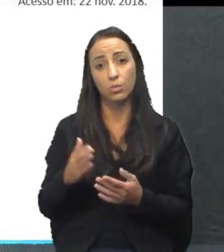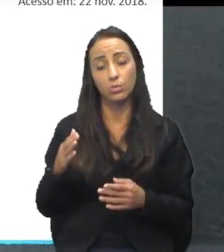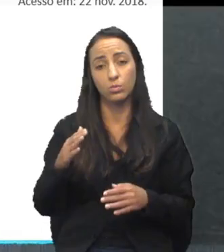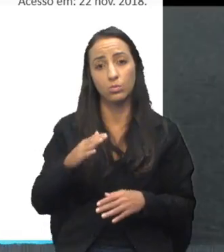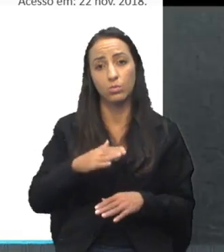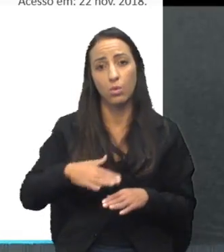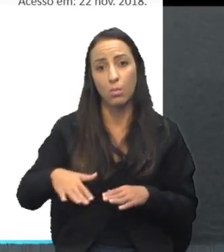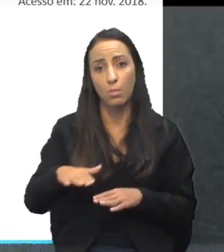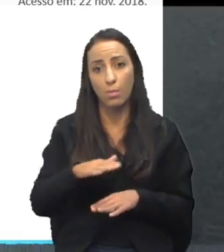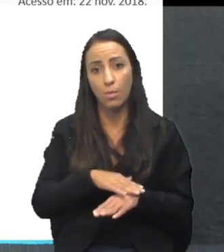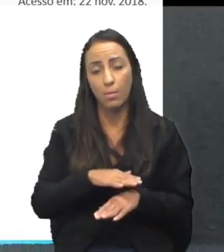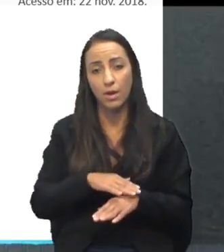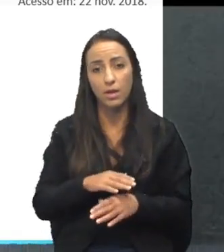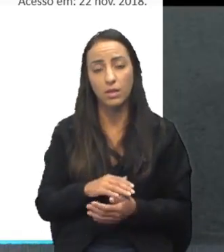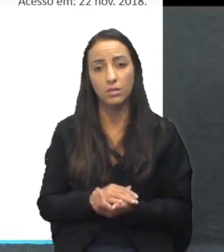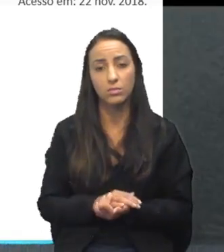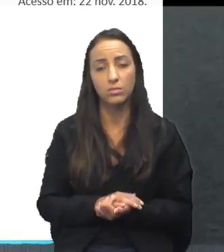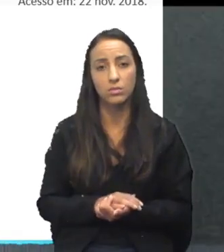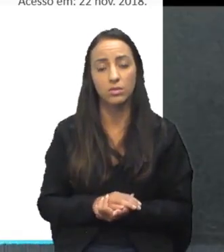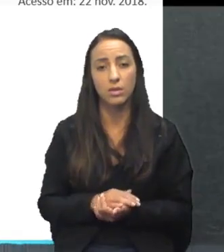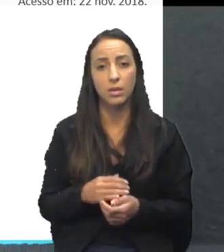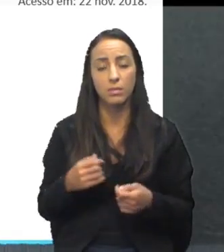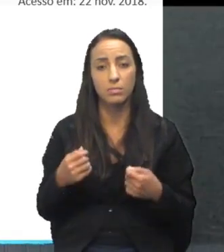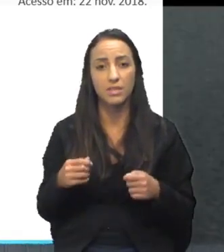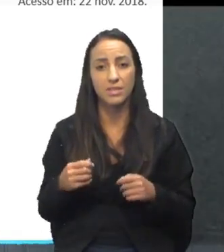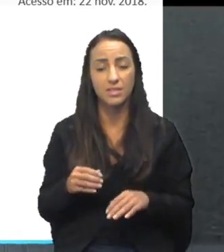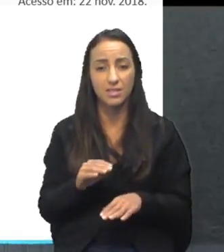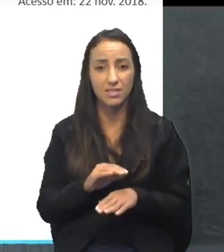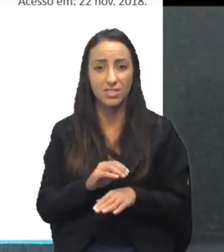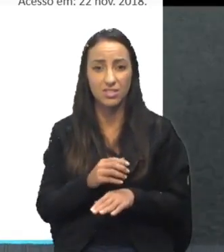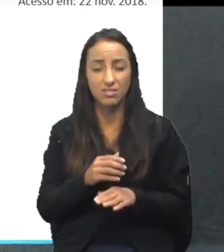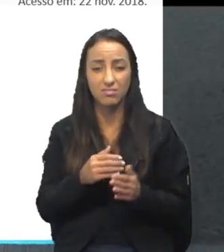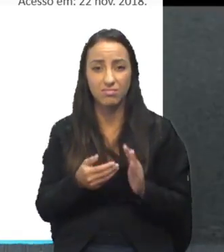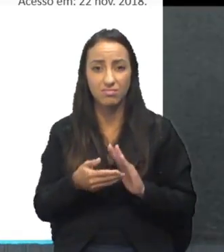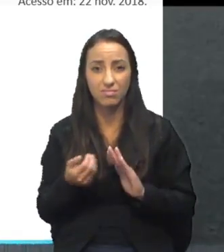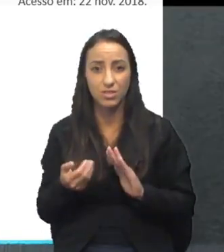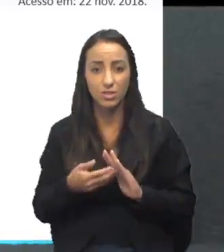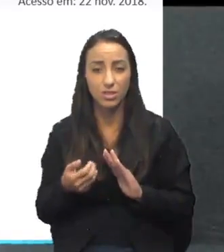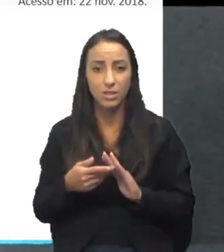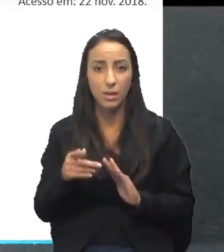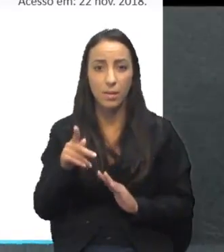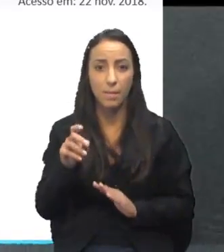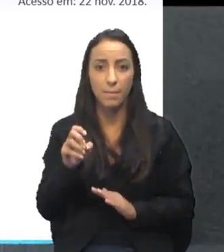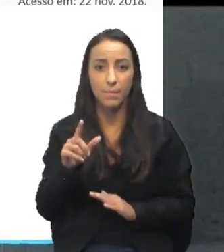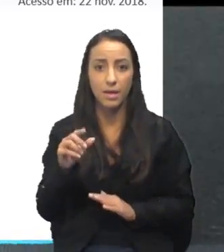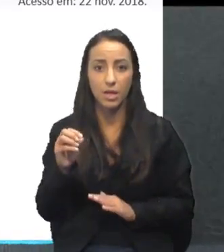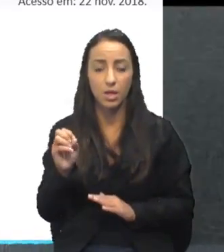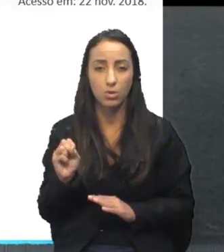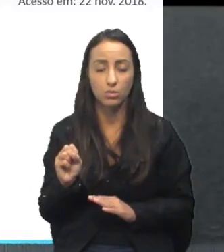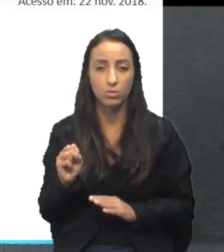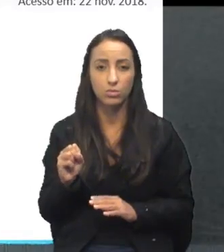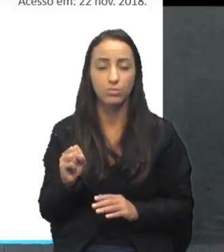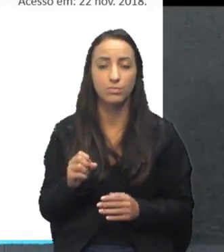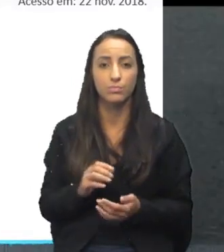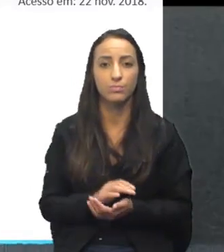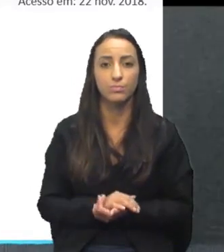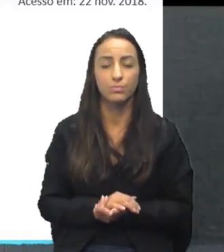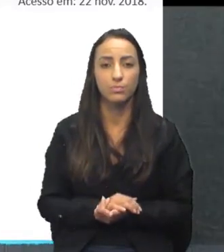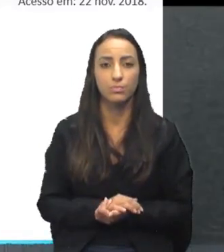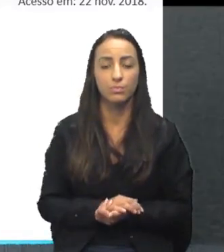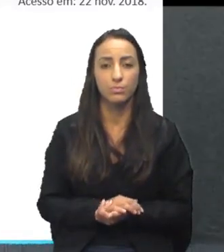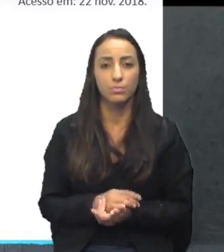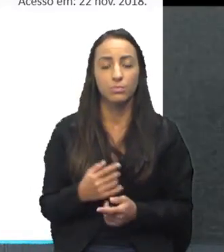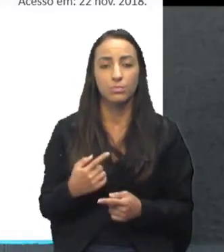a tricotomia, ou seja, a retirada de pelos da região em que receberá o